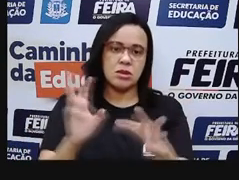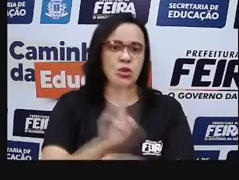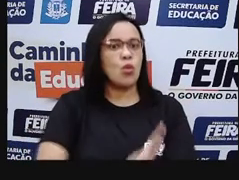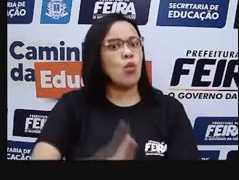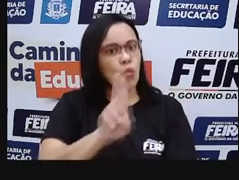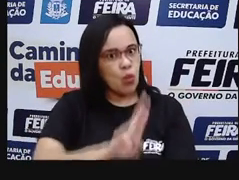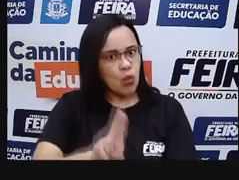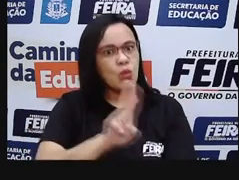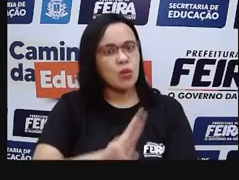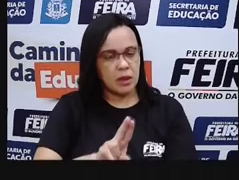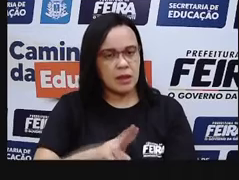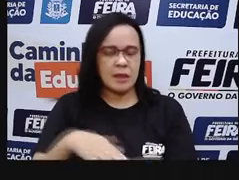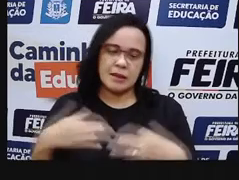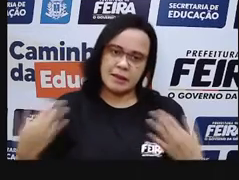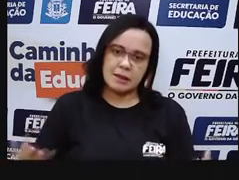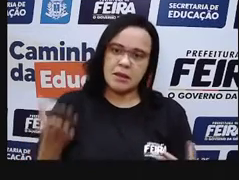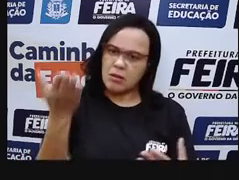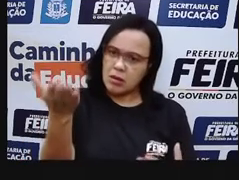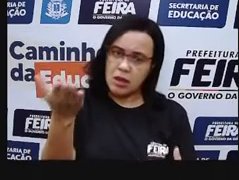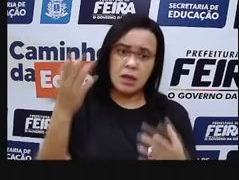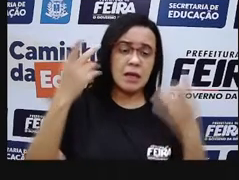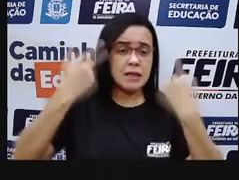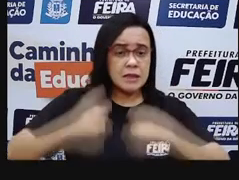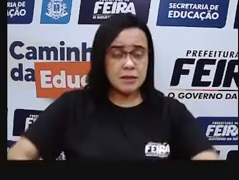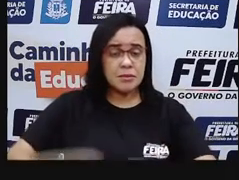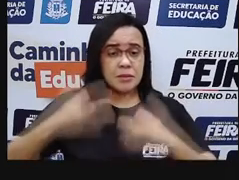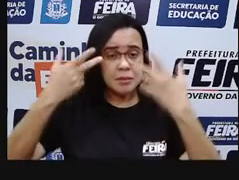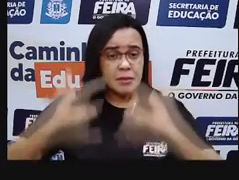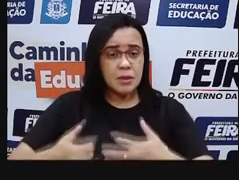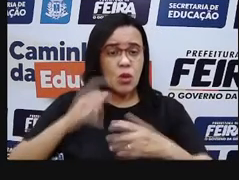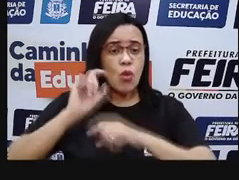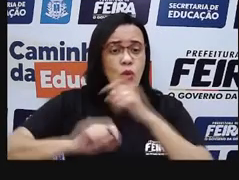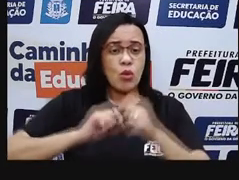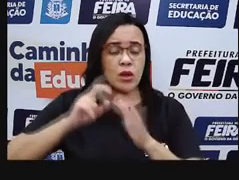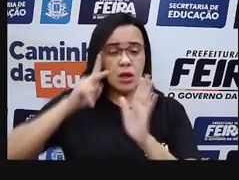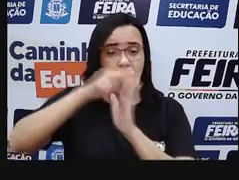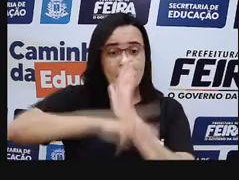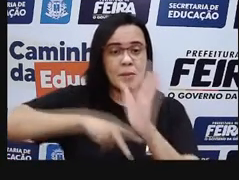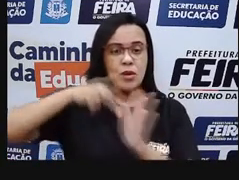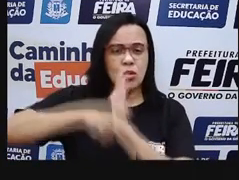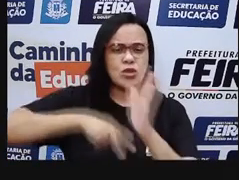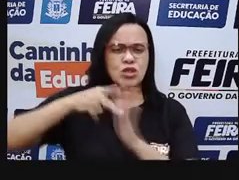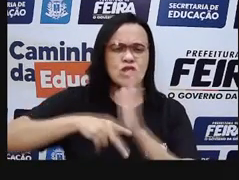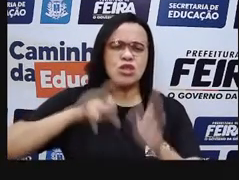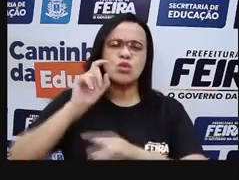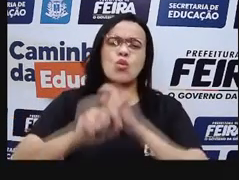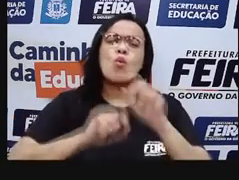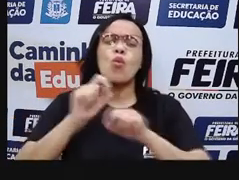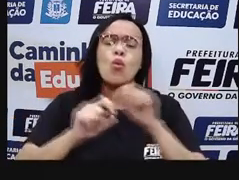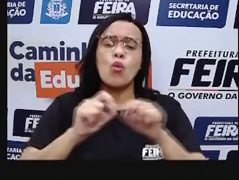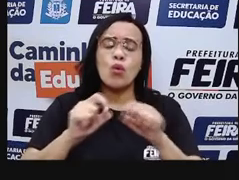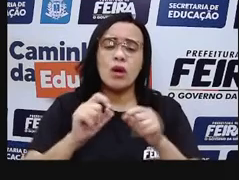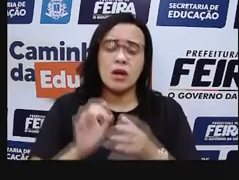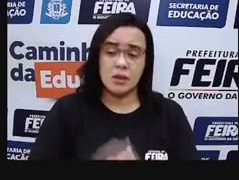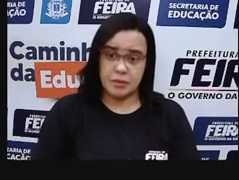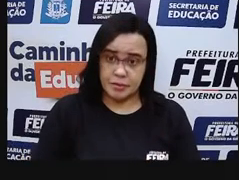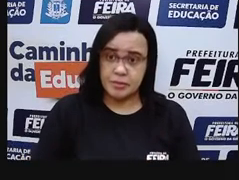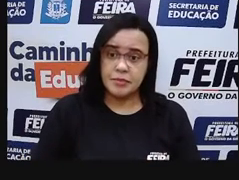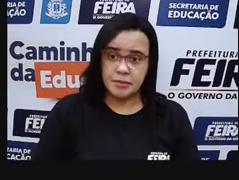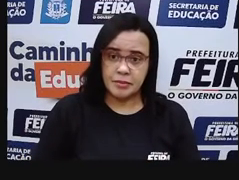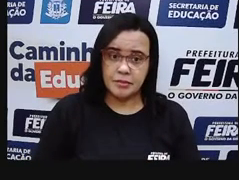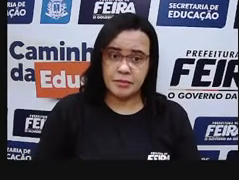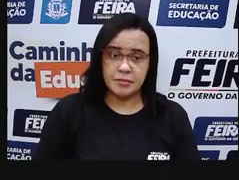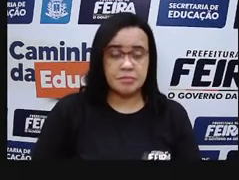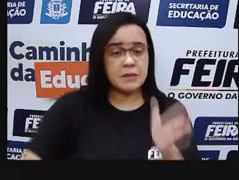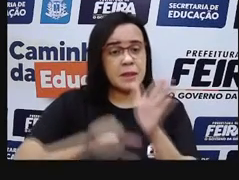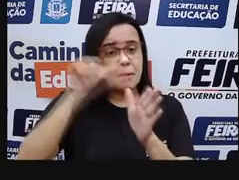aqui é o Projeto racional né de produzir uma substância antimicrobiana por exemplo antibiótico que que acontece